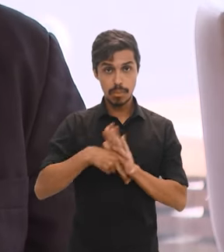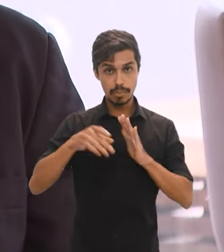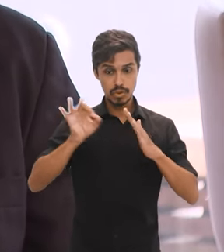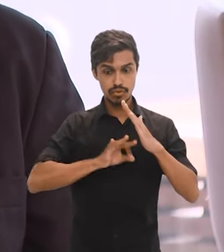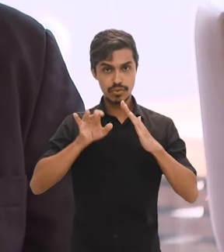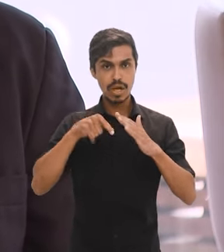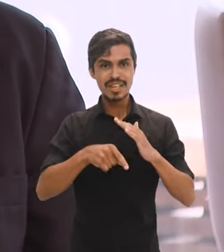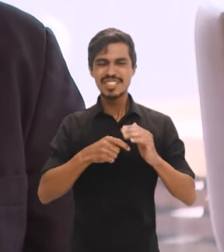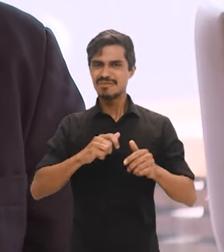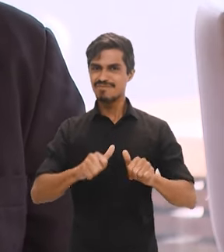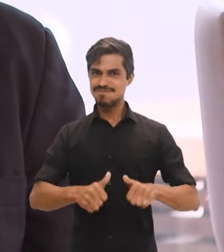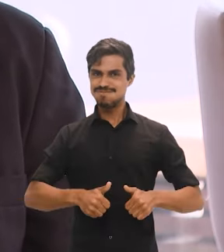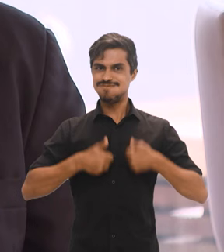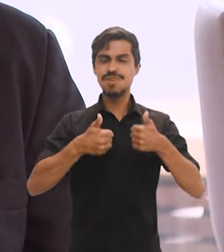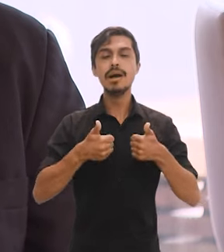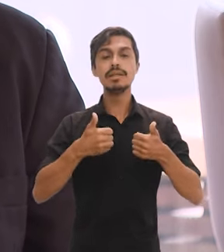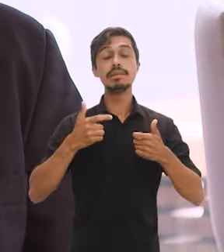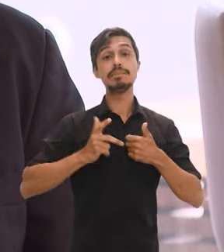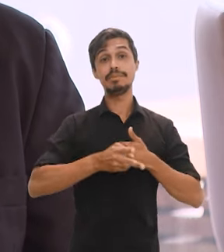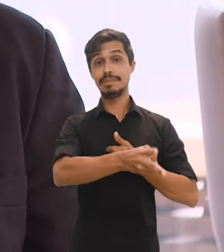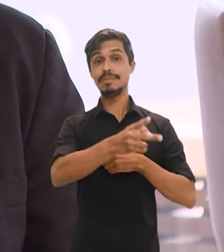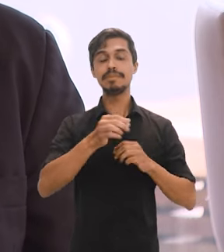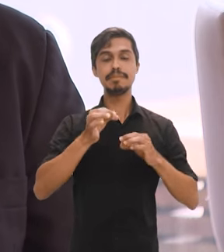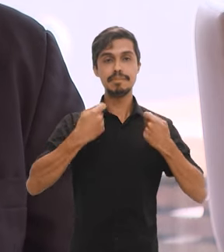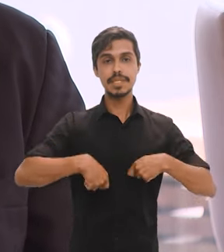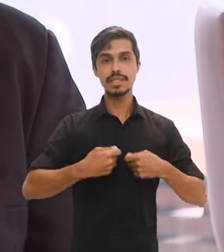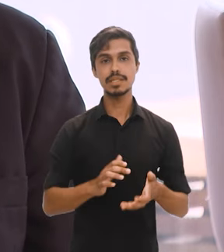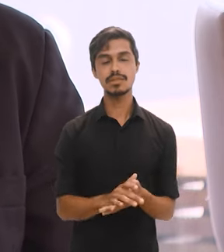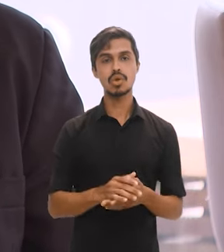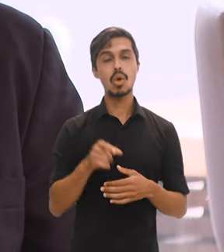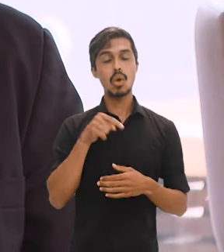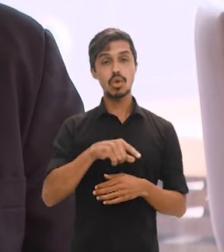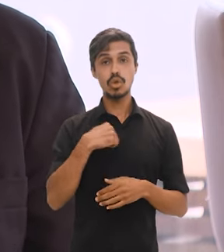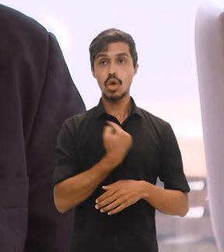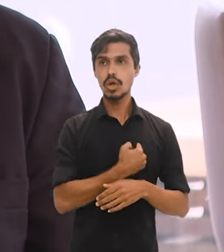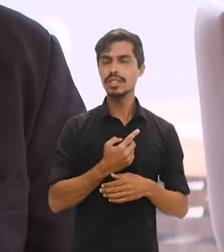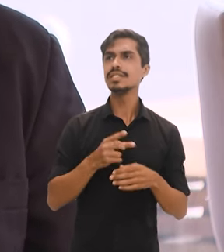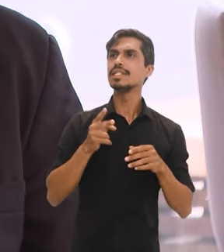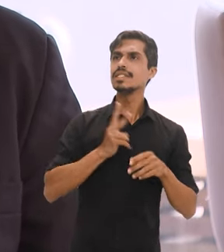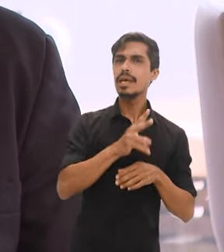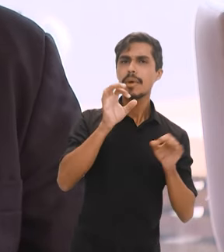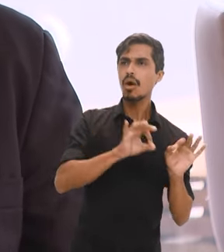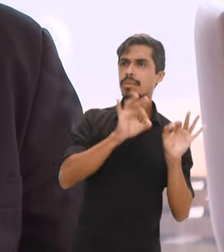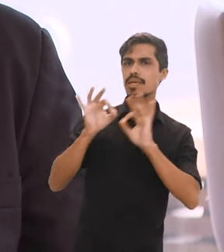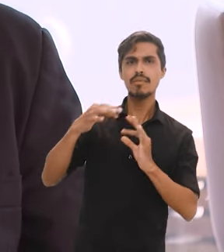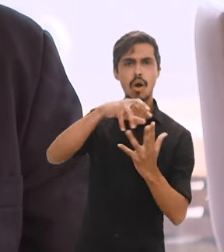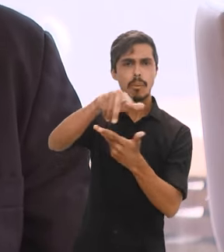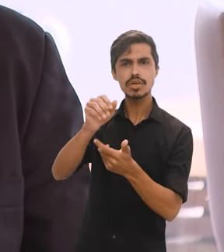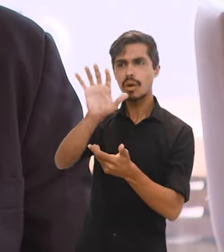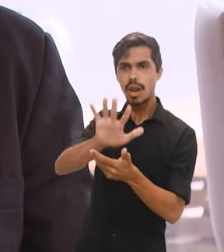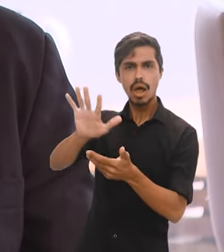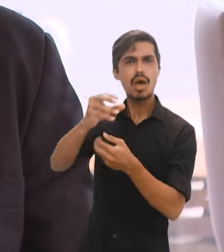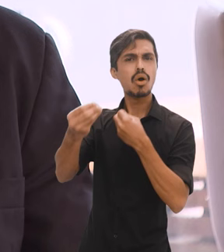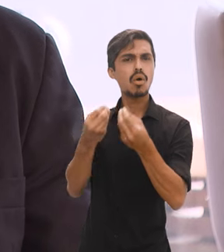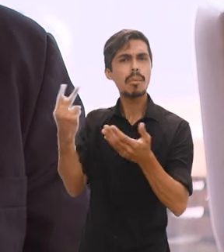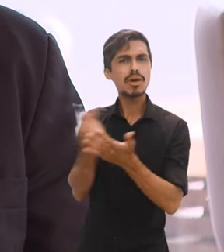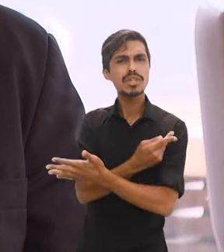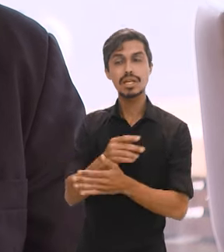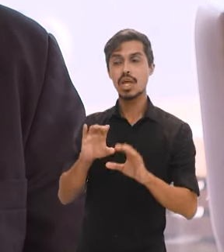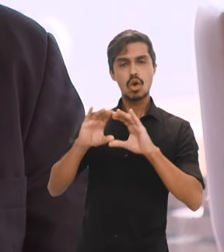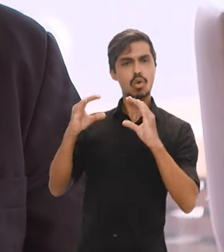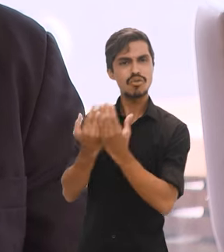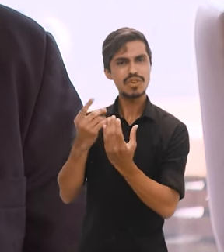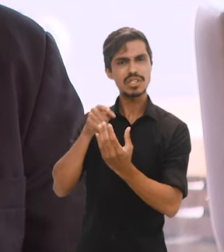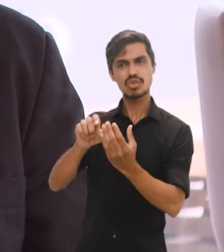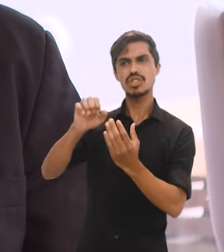casa. O IBGE sempre está acompanhando o cenário mundial e tem participado de vários eventos internacionais, onde